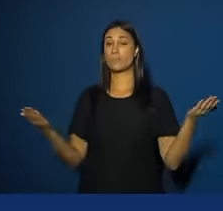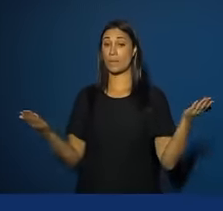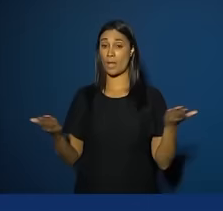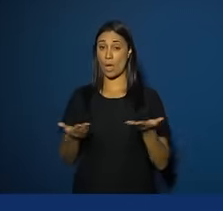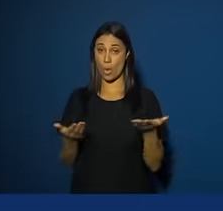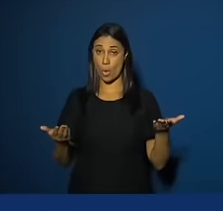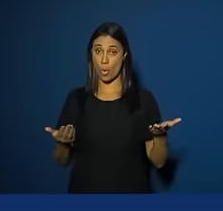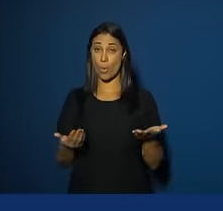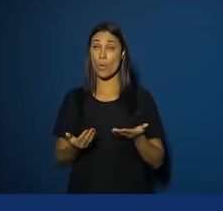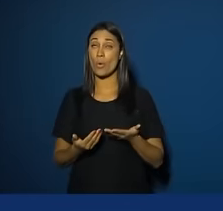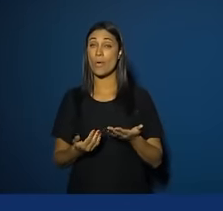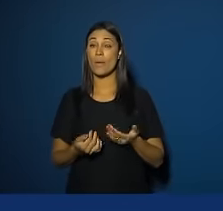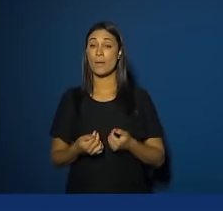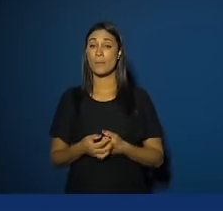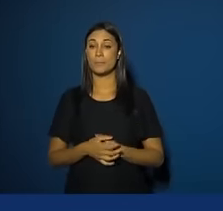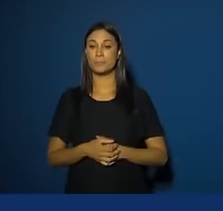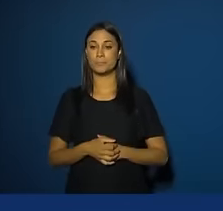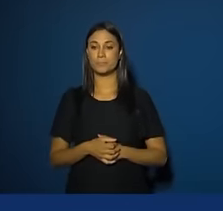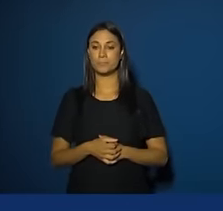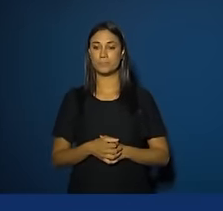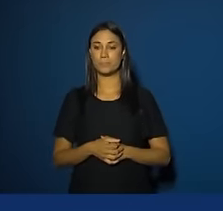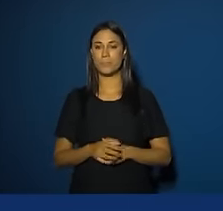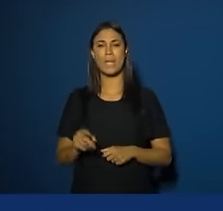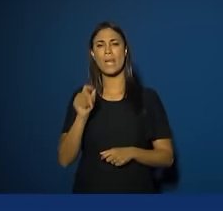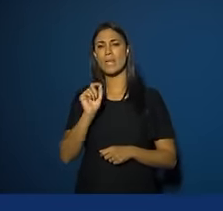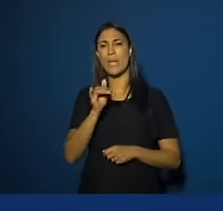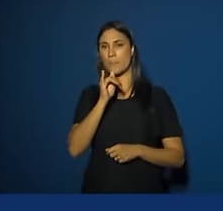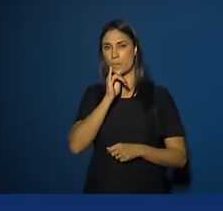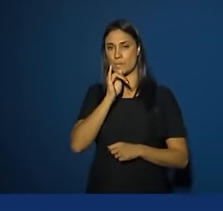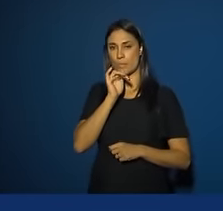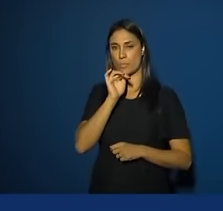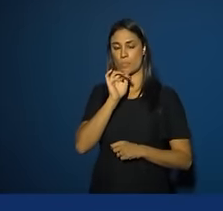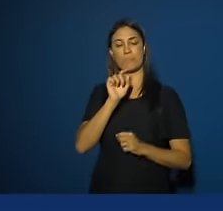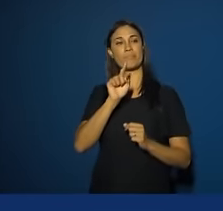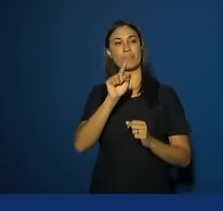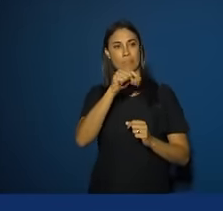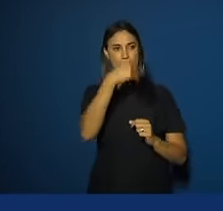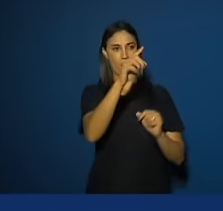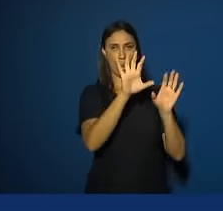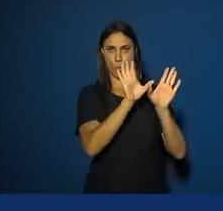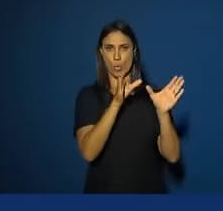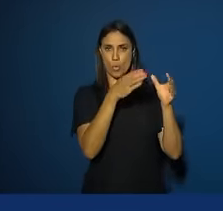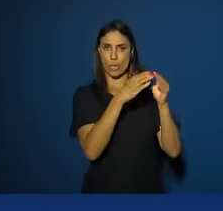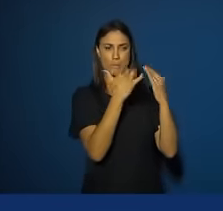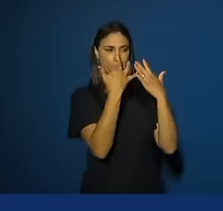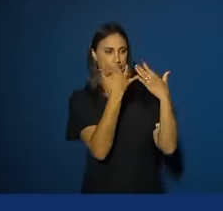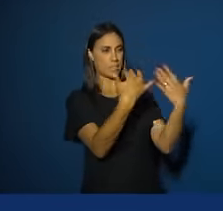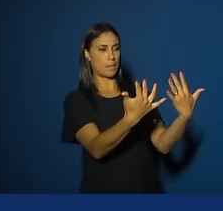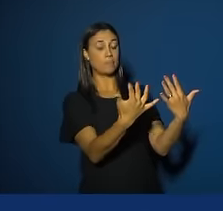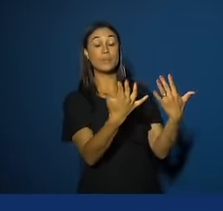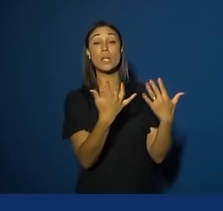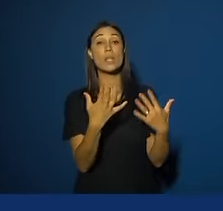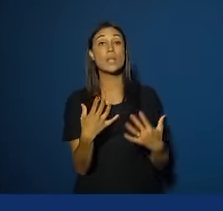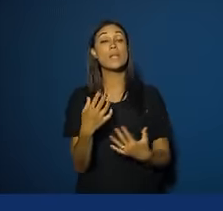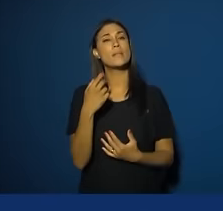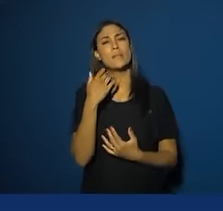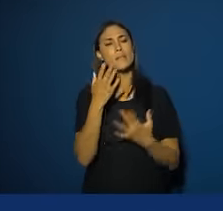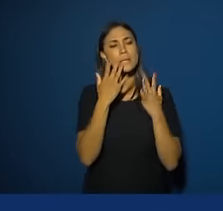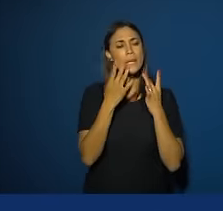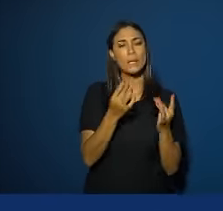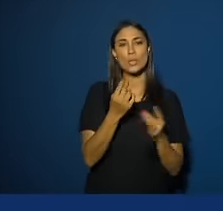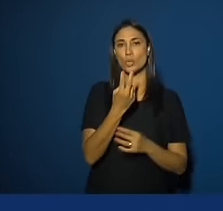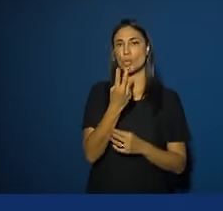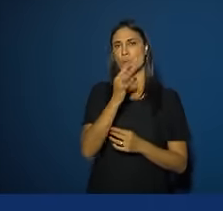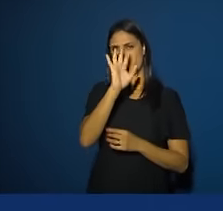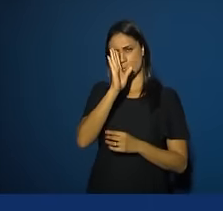o que aconteceu a vou a pouco Quem sentou naquela plateia ouviu na sequência dois